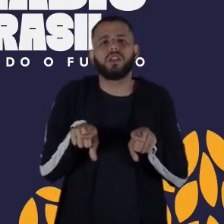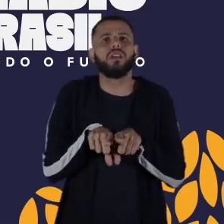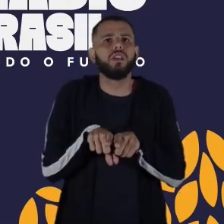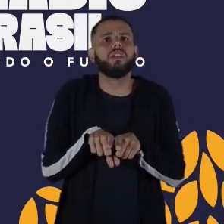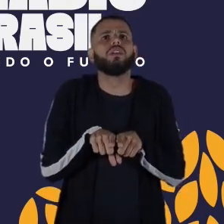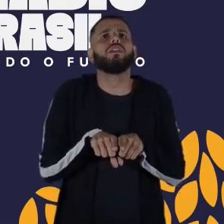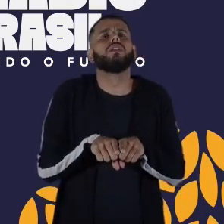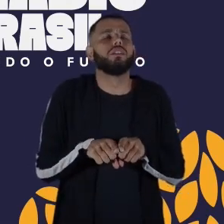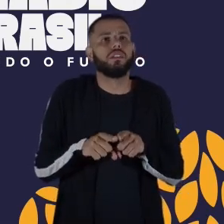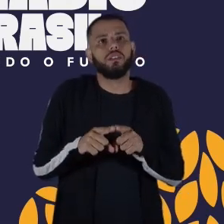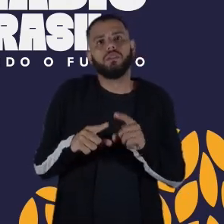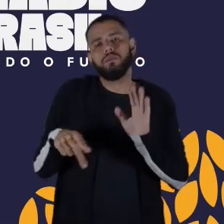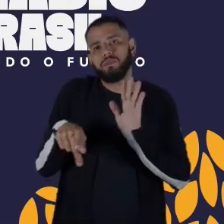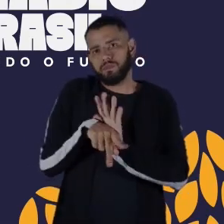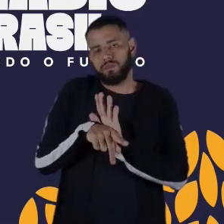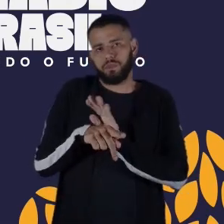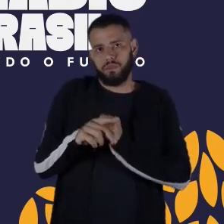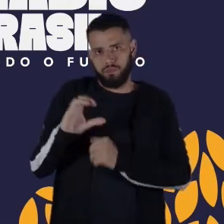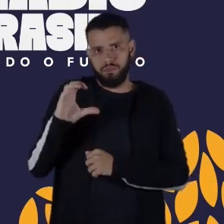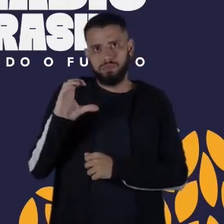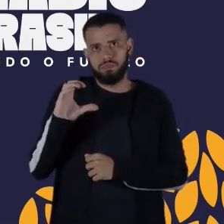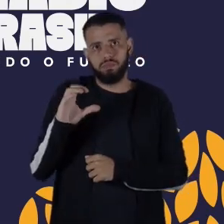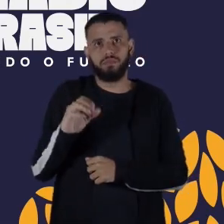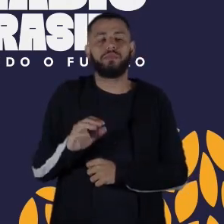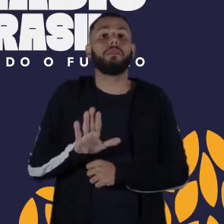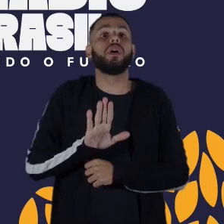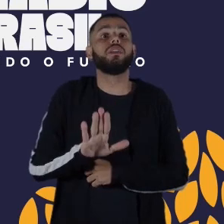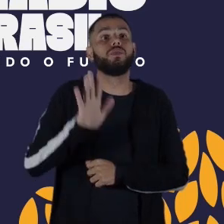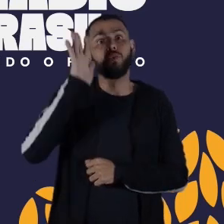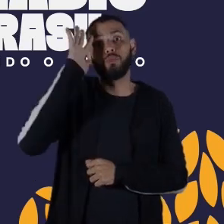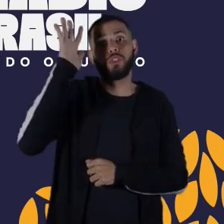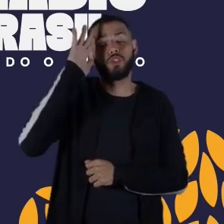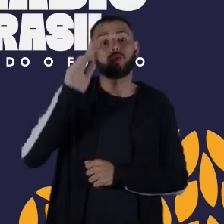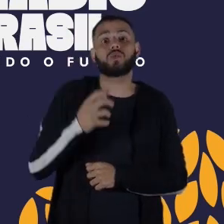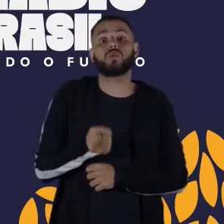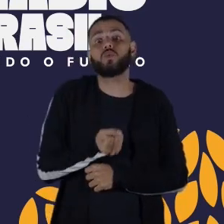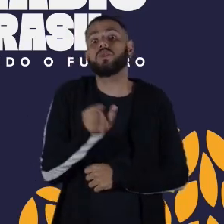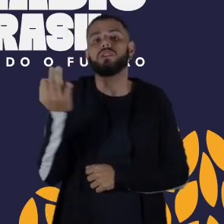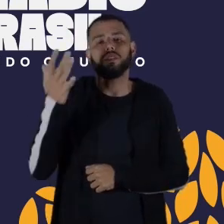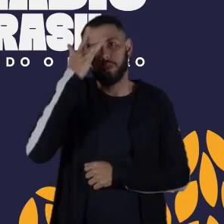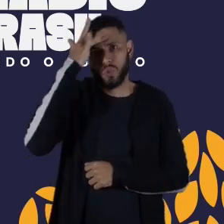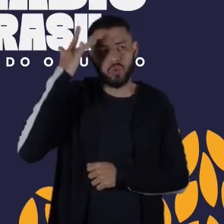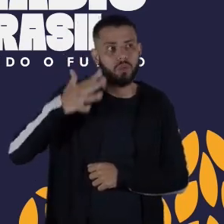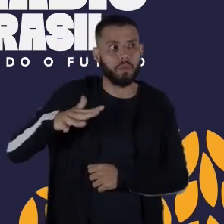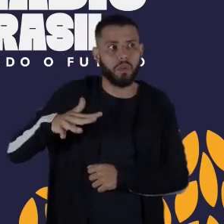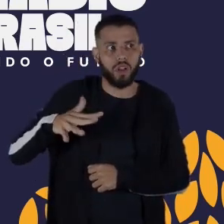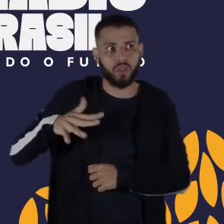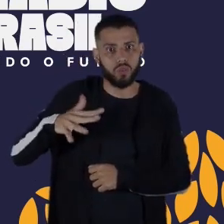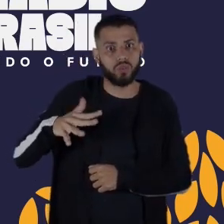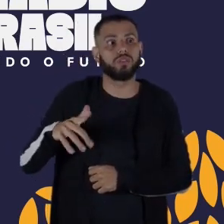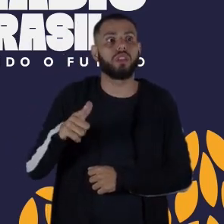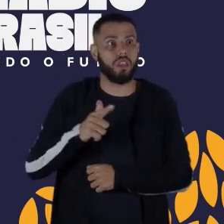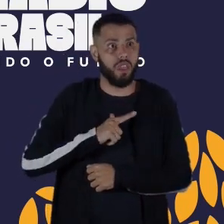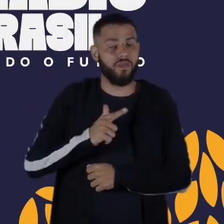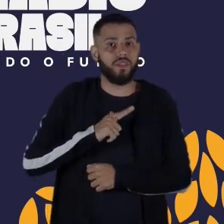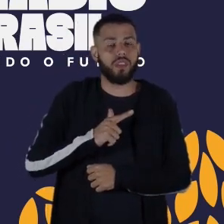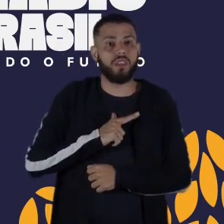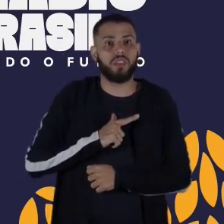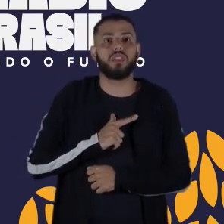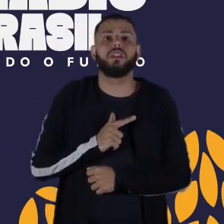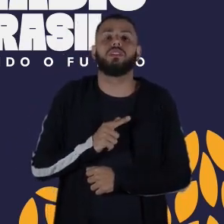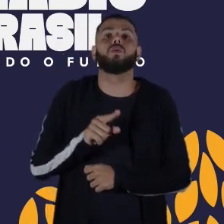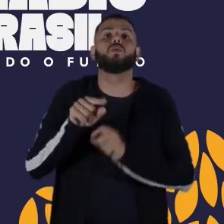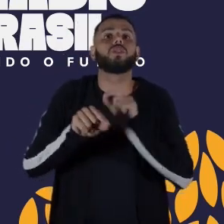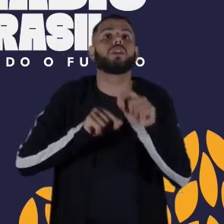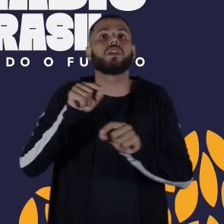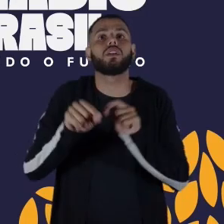adverso de canabinoides. Não querem imaginar quantos pacientes com Parkinson eu tive, que eles